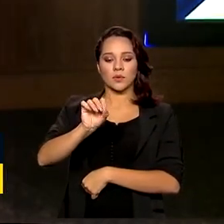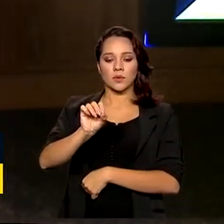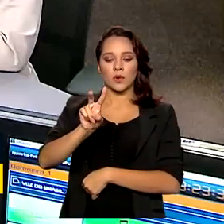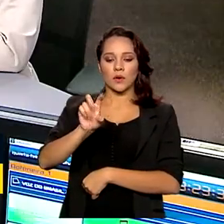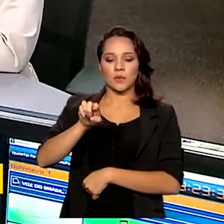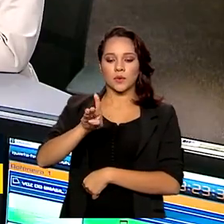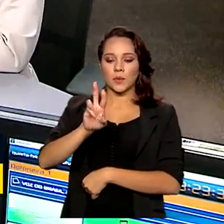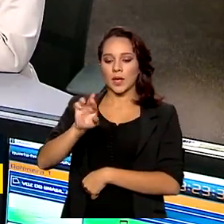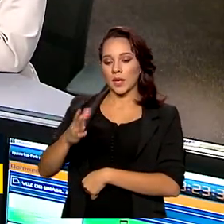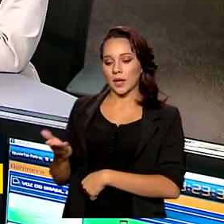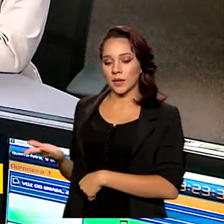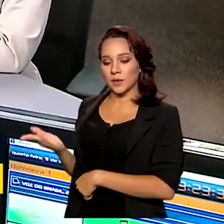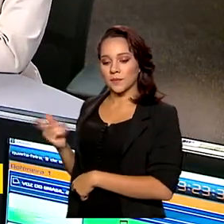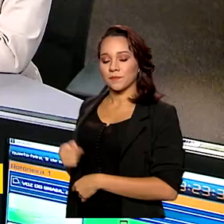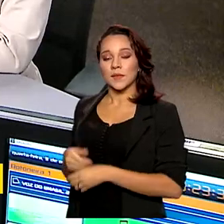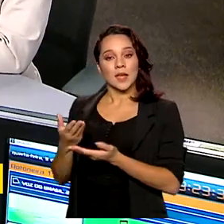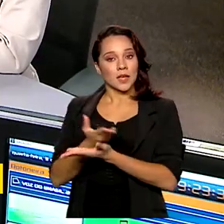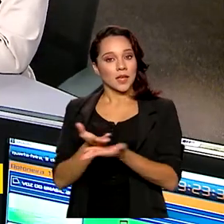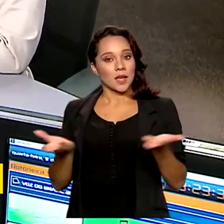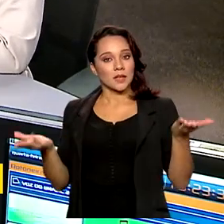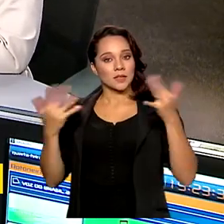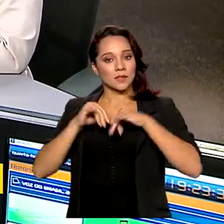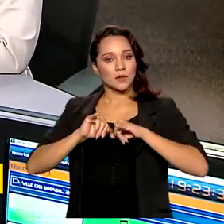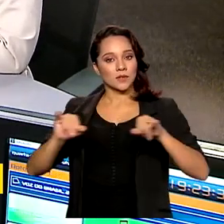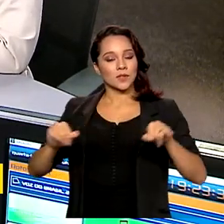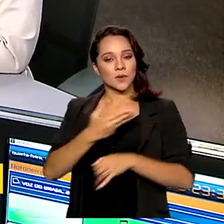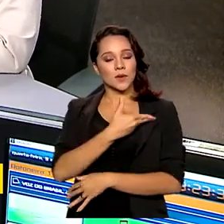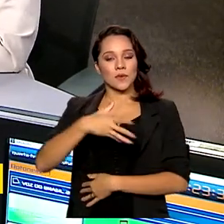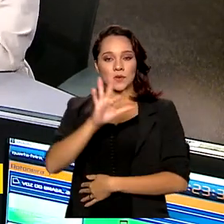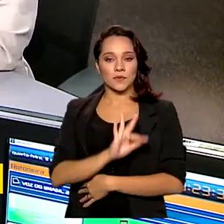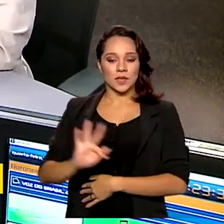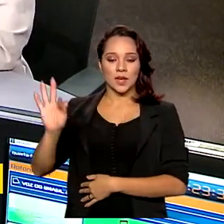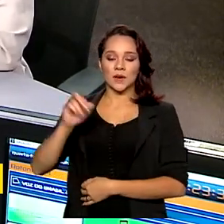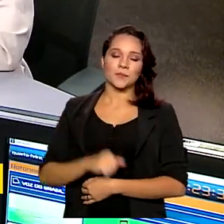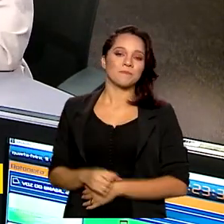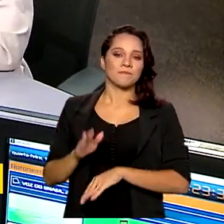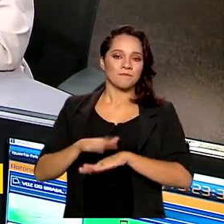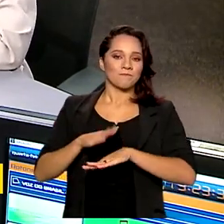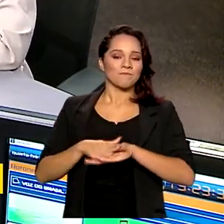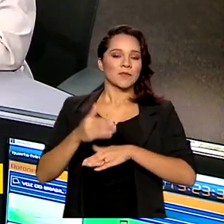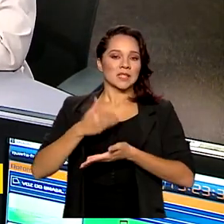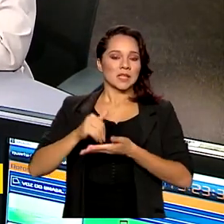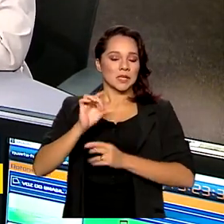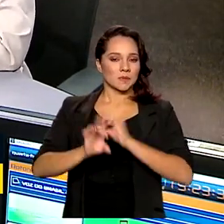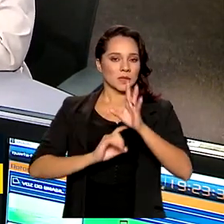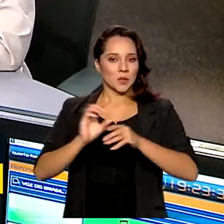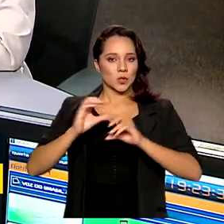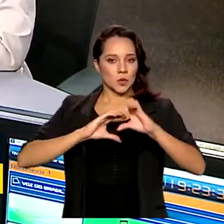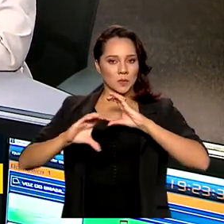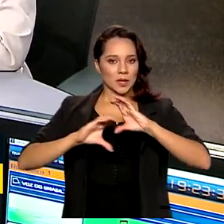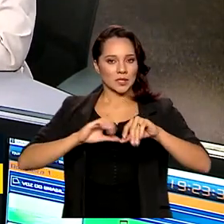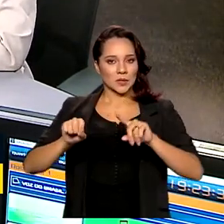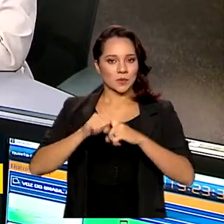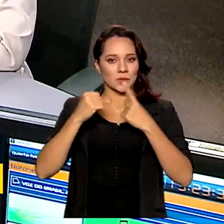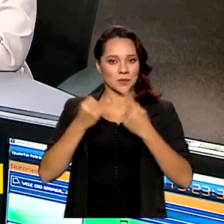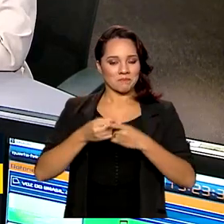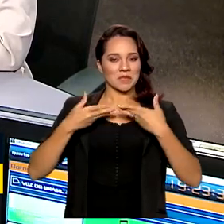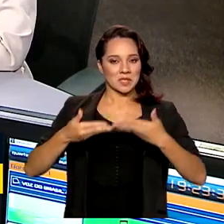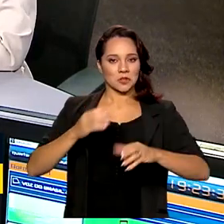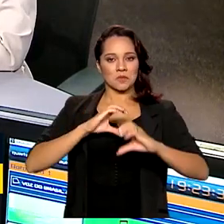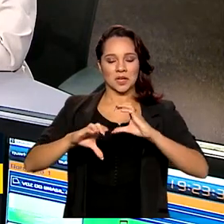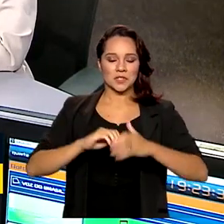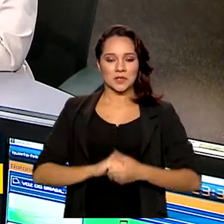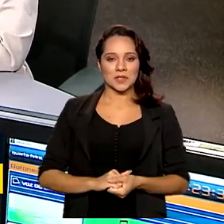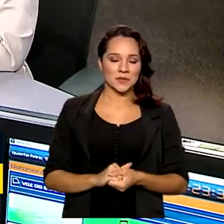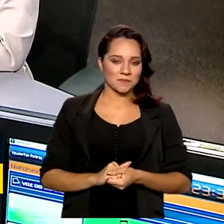snisb.gov.br. E essas foram as notícias do governo federal. Uma realização da Secretaria Especial de Comunicação Social do Ministério